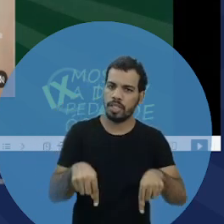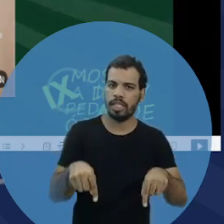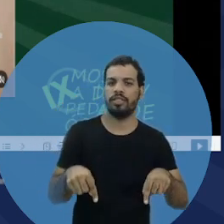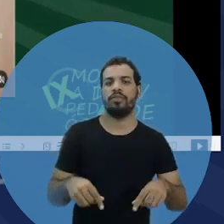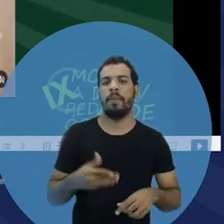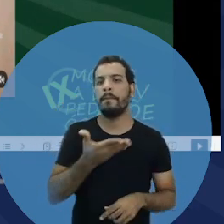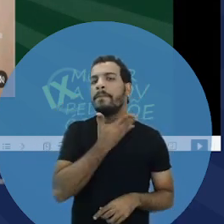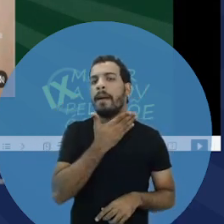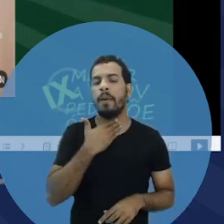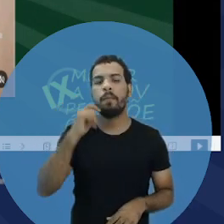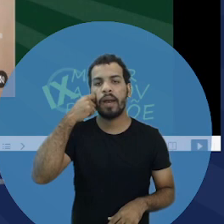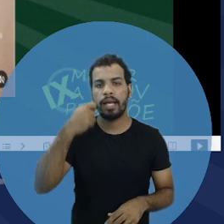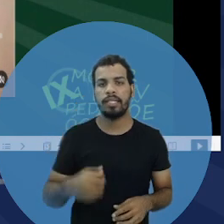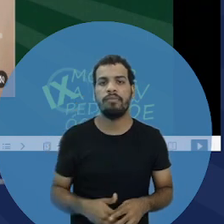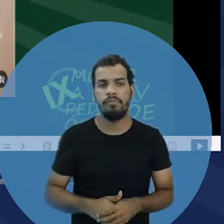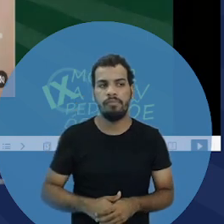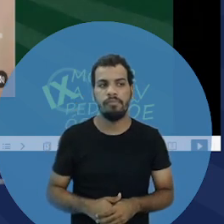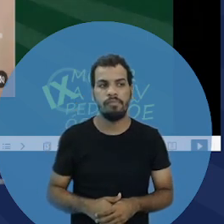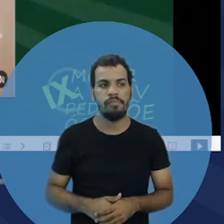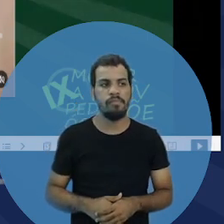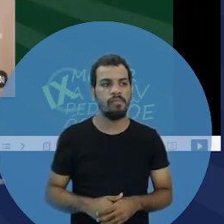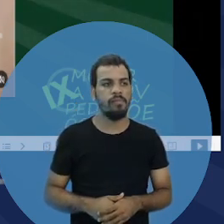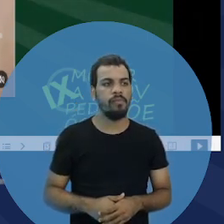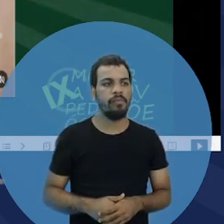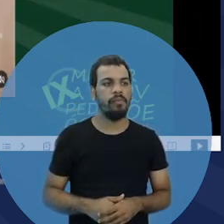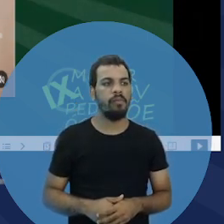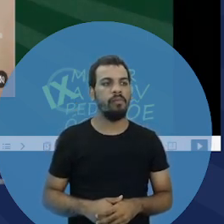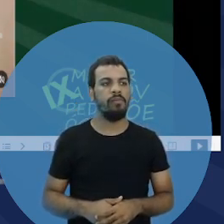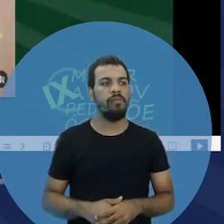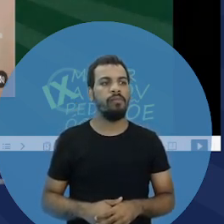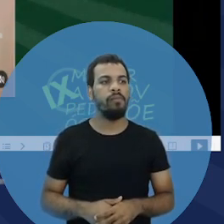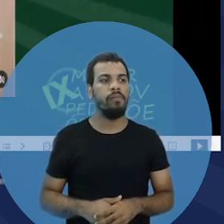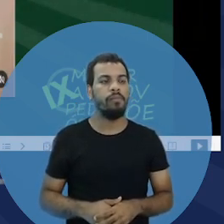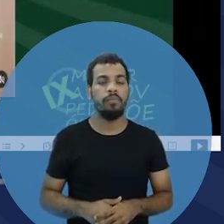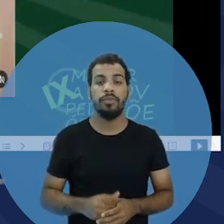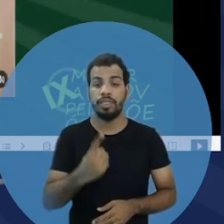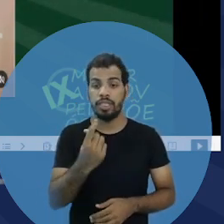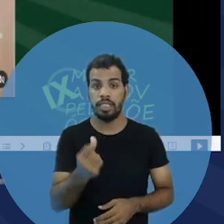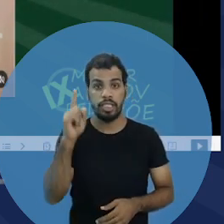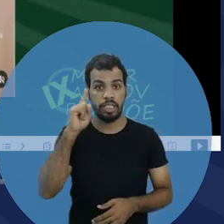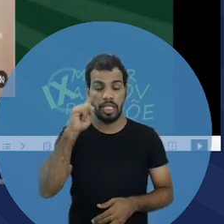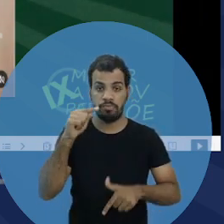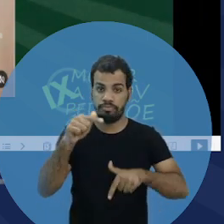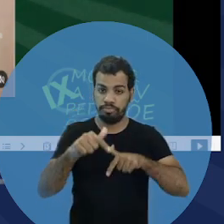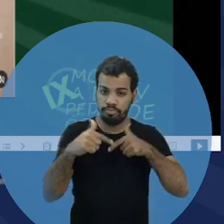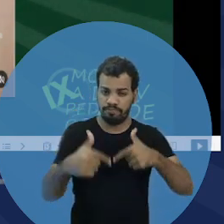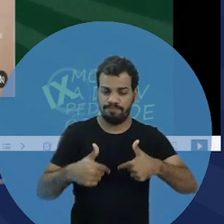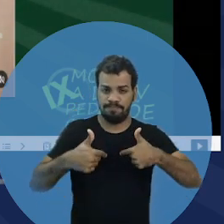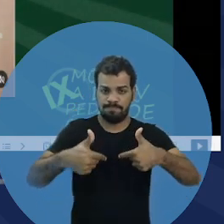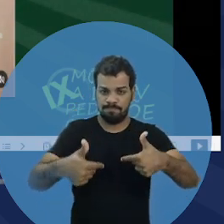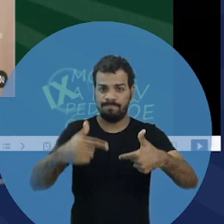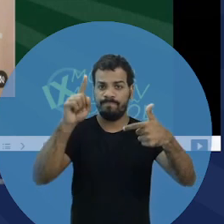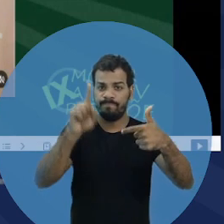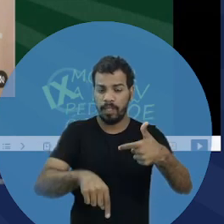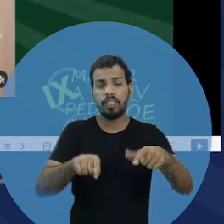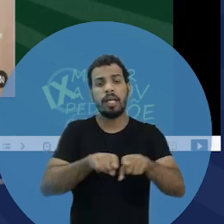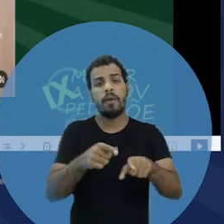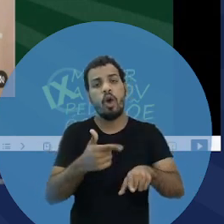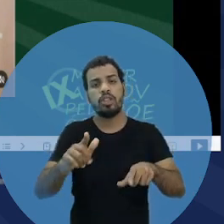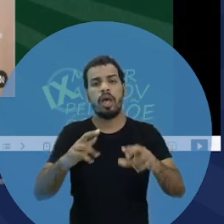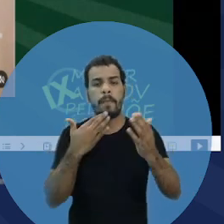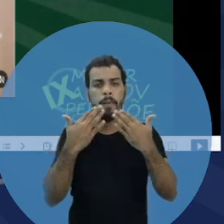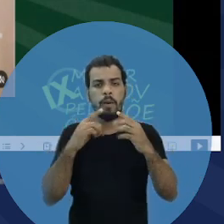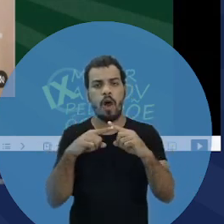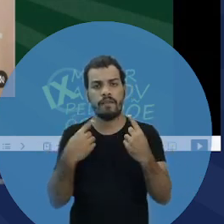nós encerramos os 16 dias de ativismo também com outra roda de conversa, quando a gente traz